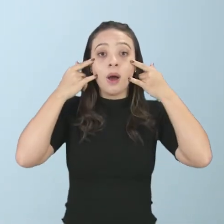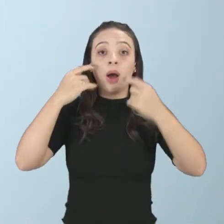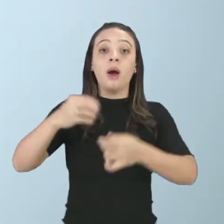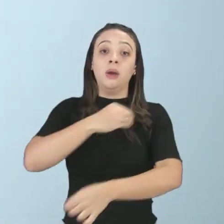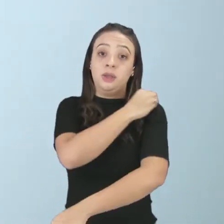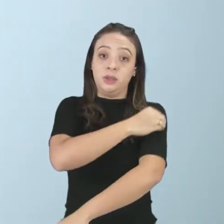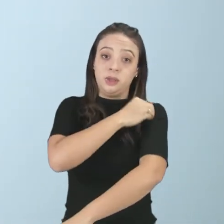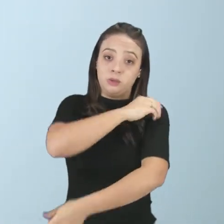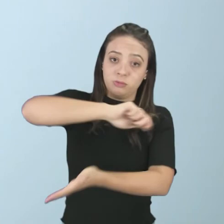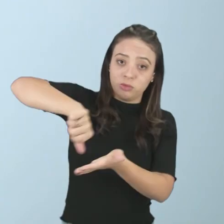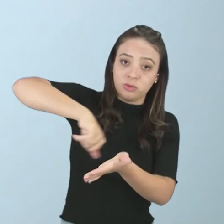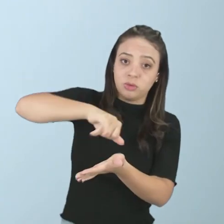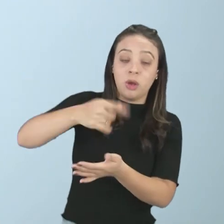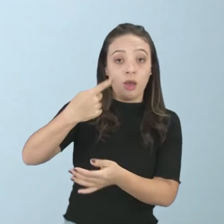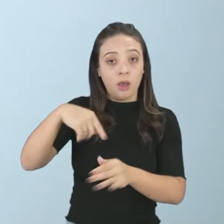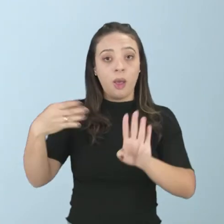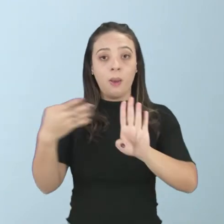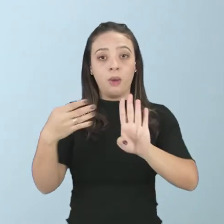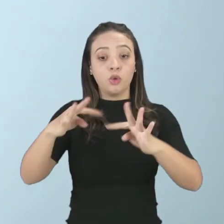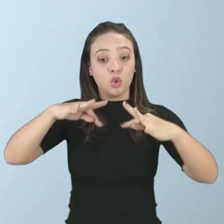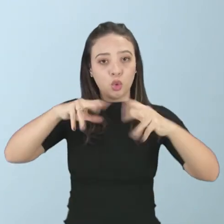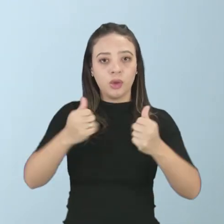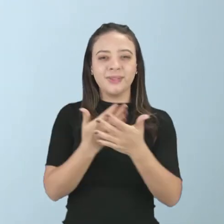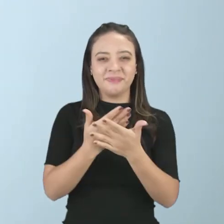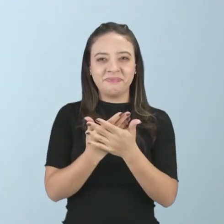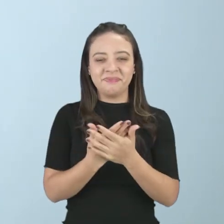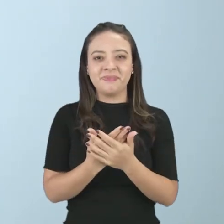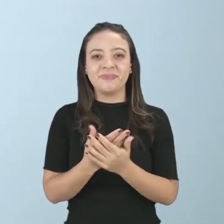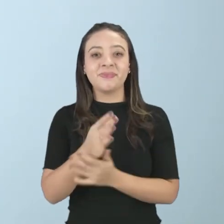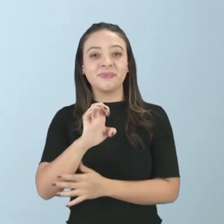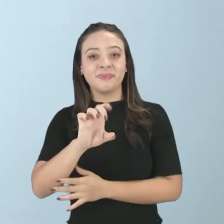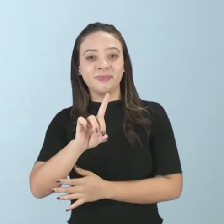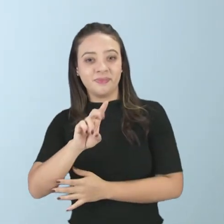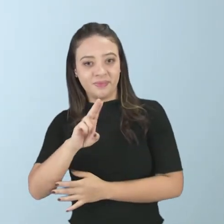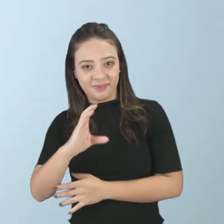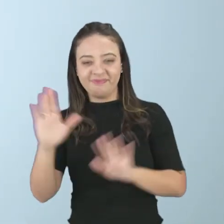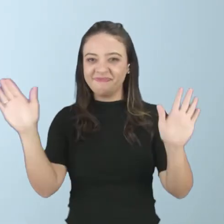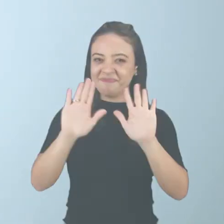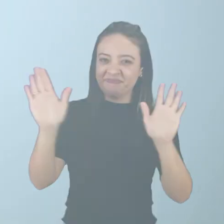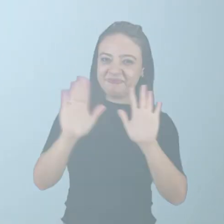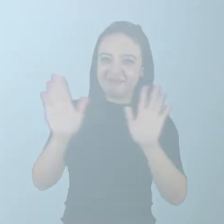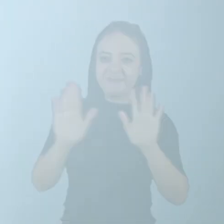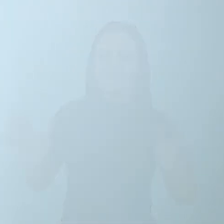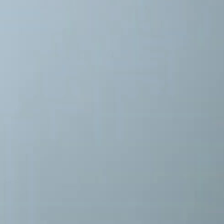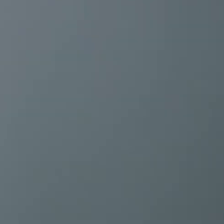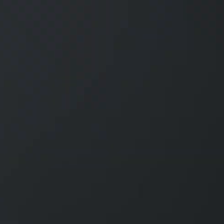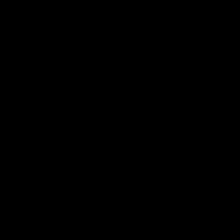e acessem a nossa plataforma com todas as nossas aulas, ok? Eduque Acre. Tchau, tchau!